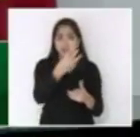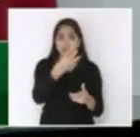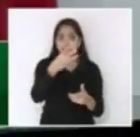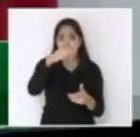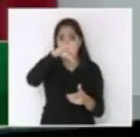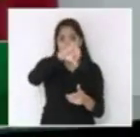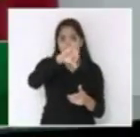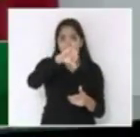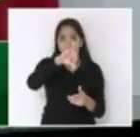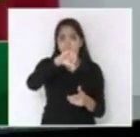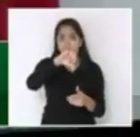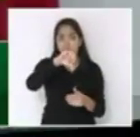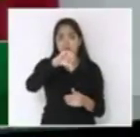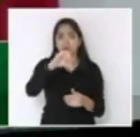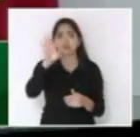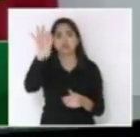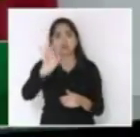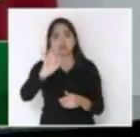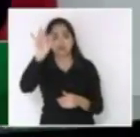39,68%.